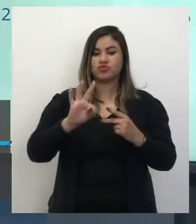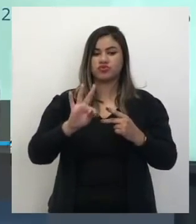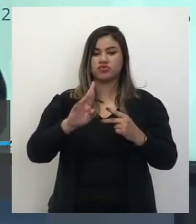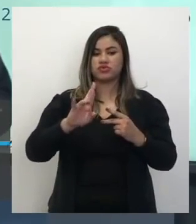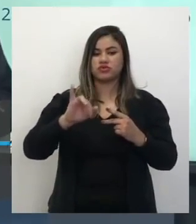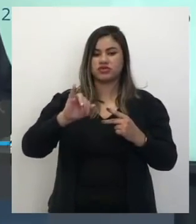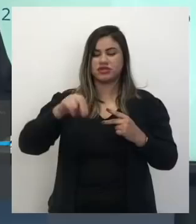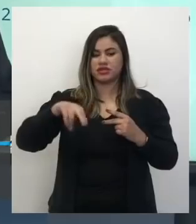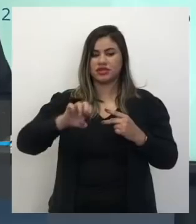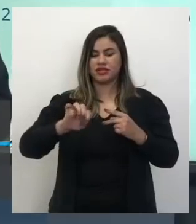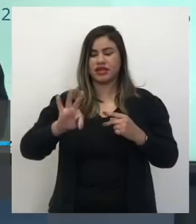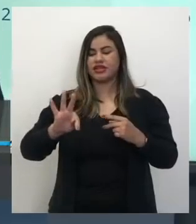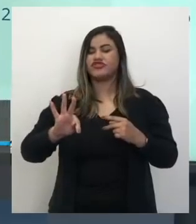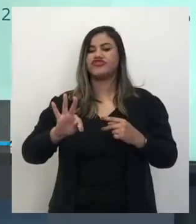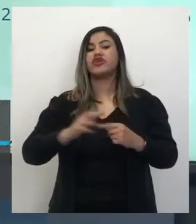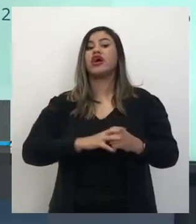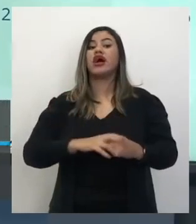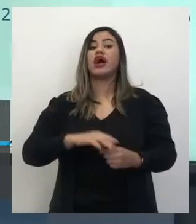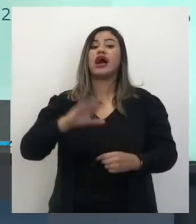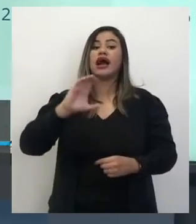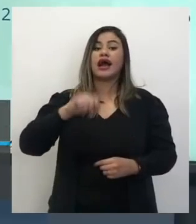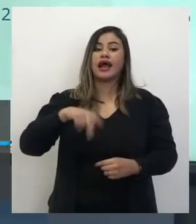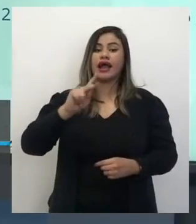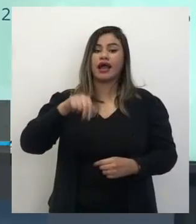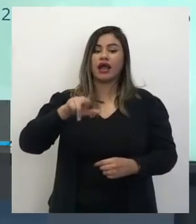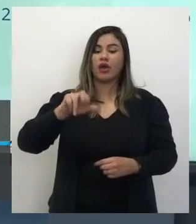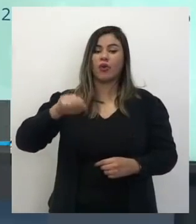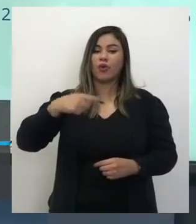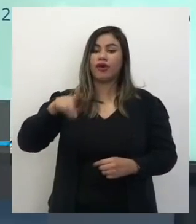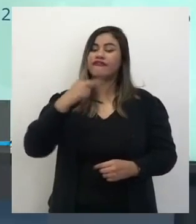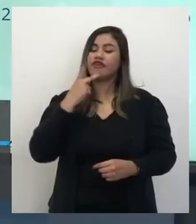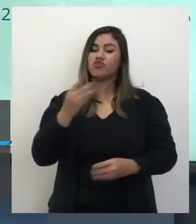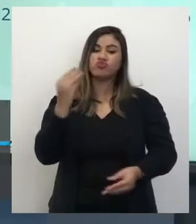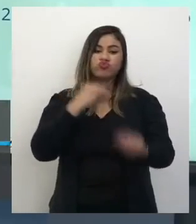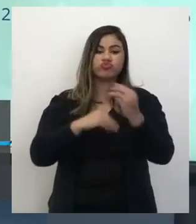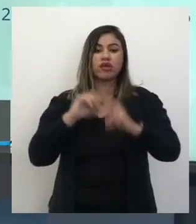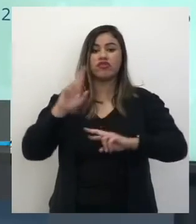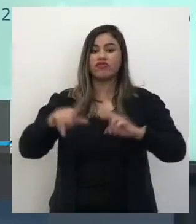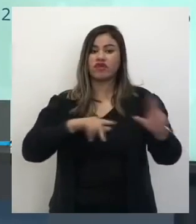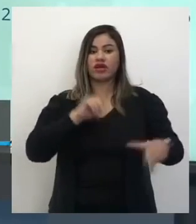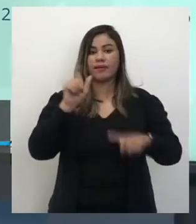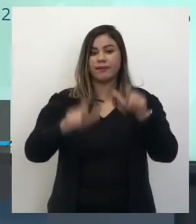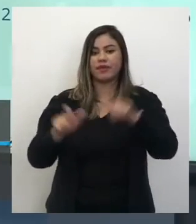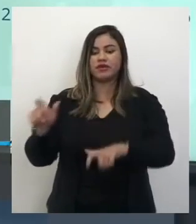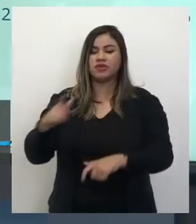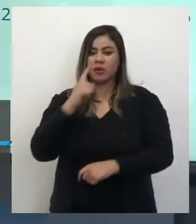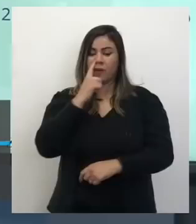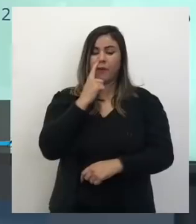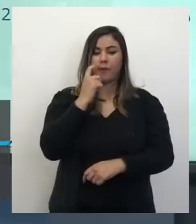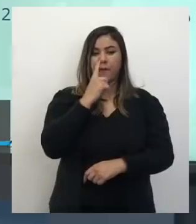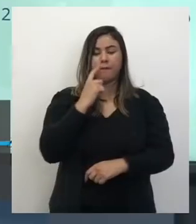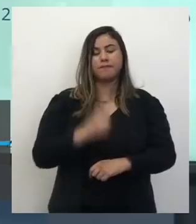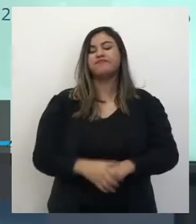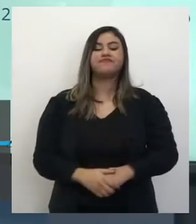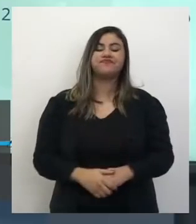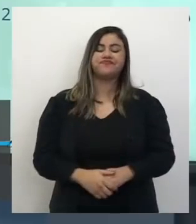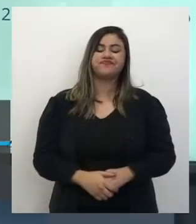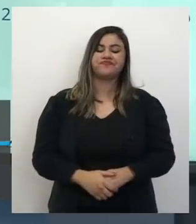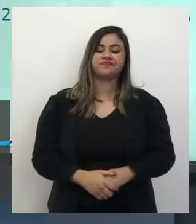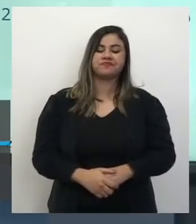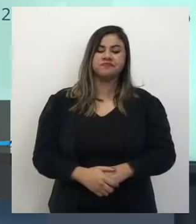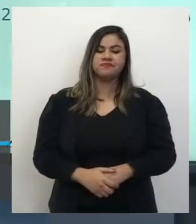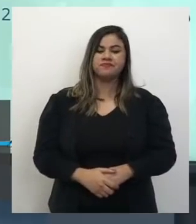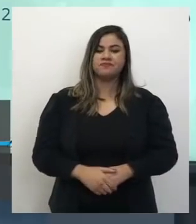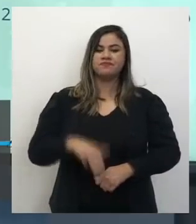ProJuliana, colocou a diferença de alimentação das pessoas. Vamos ver mais aqui.